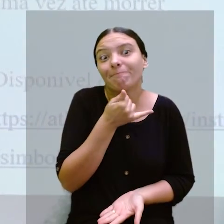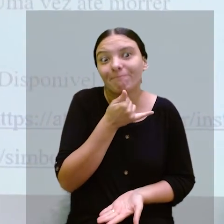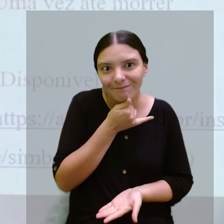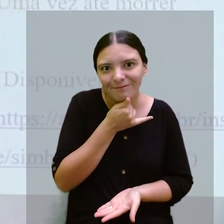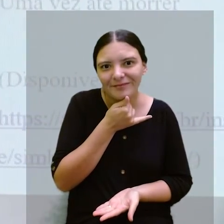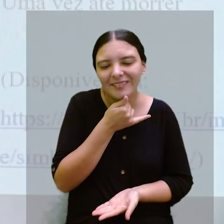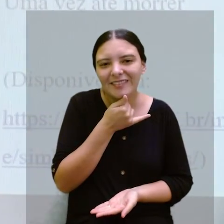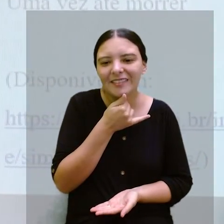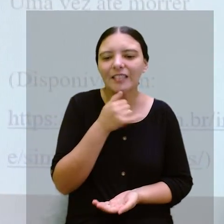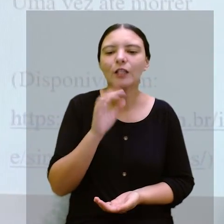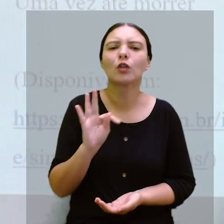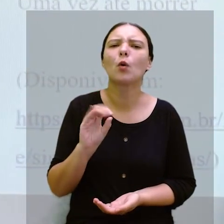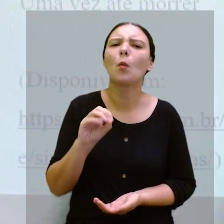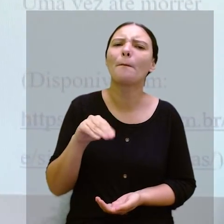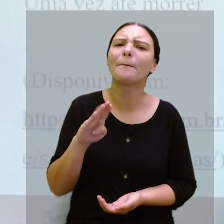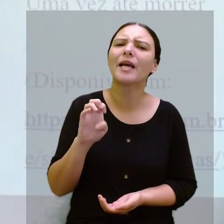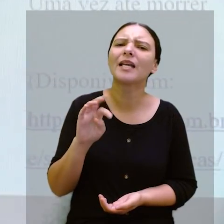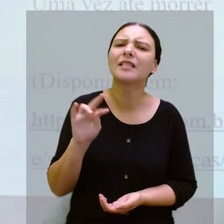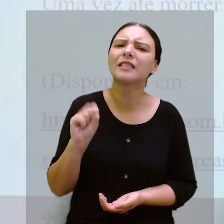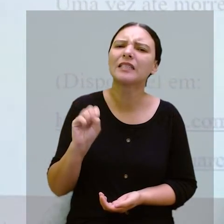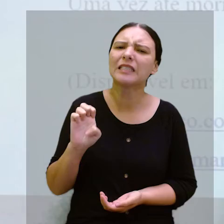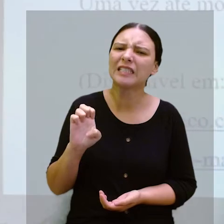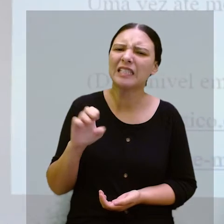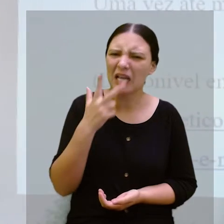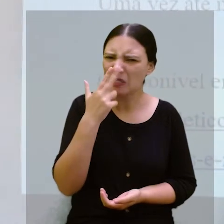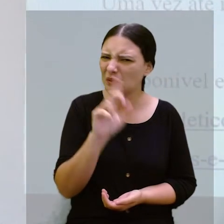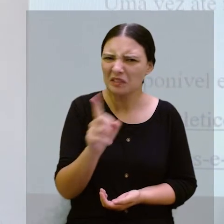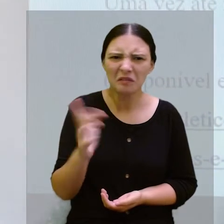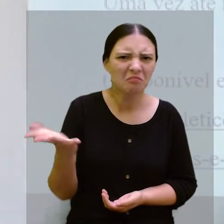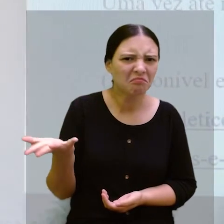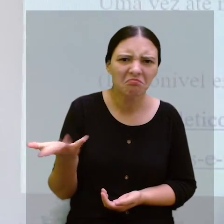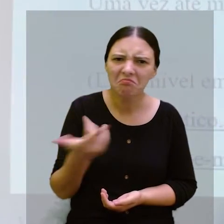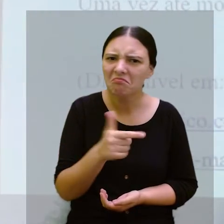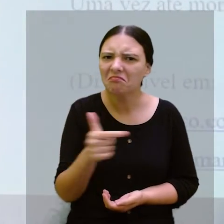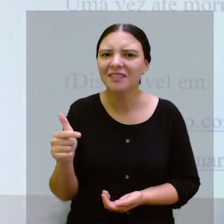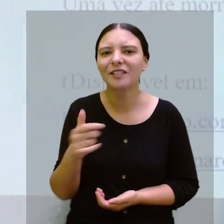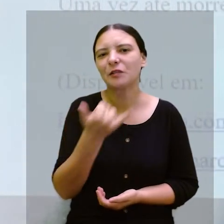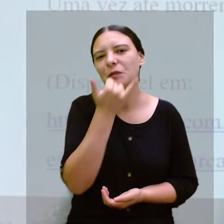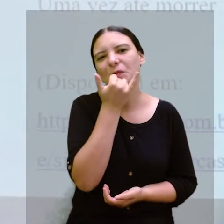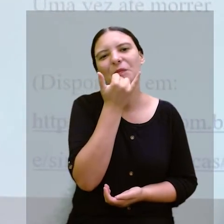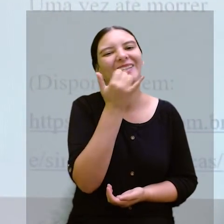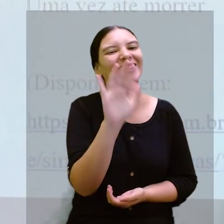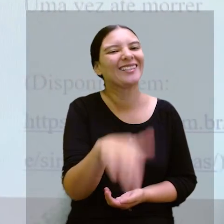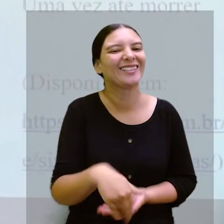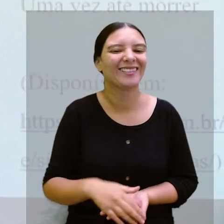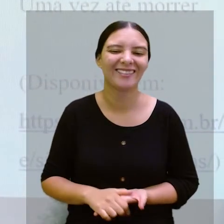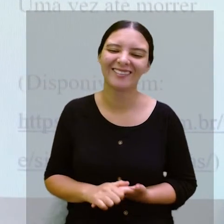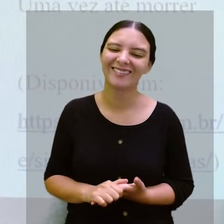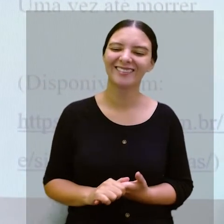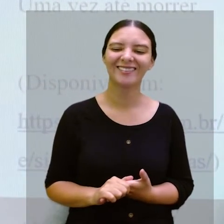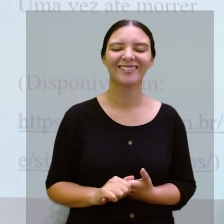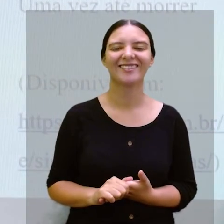Infelizmente. Quem é tombense? Assim, eu acho que ninguém. Foi mal.